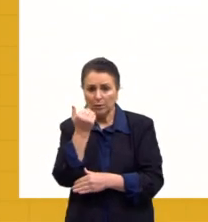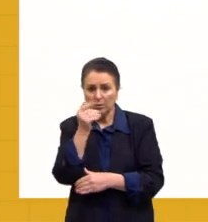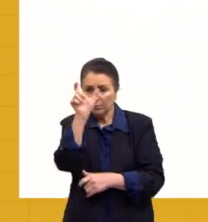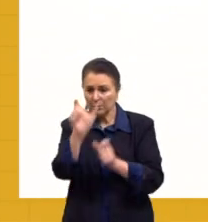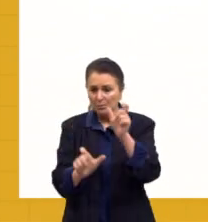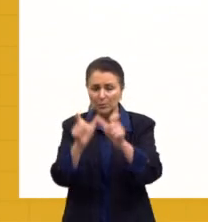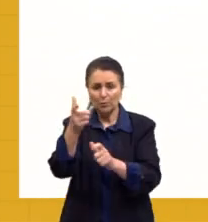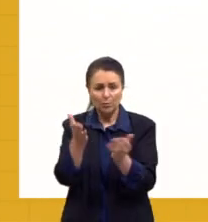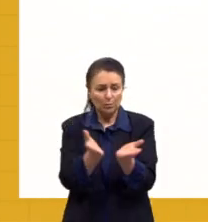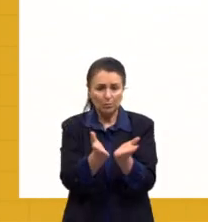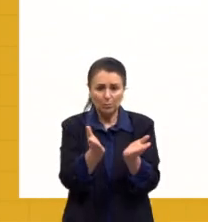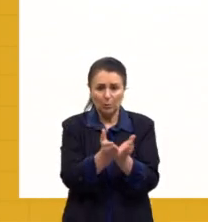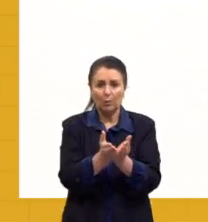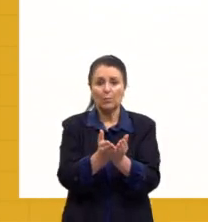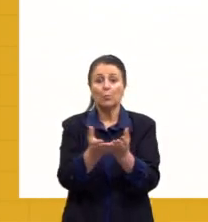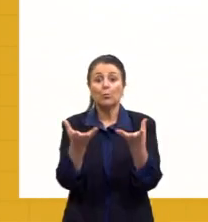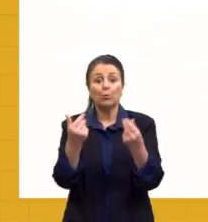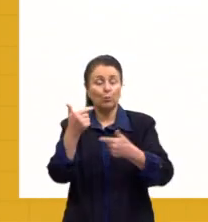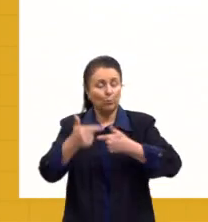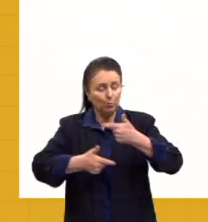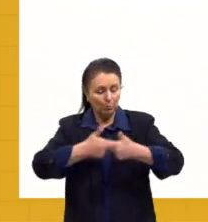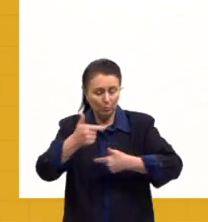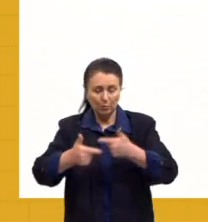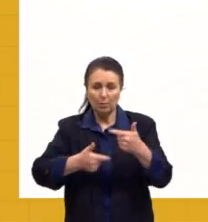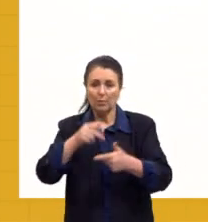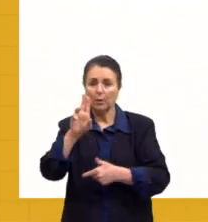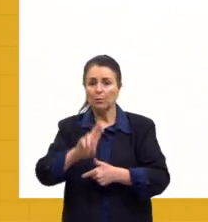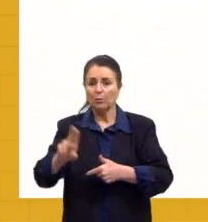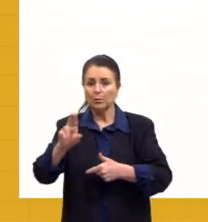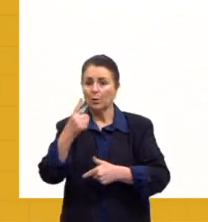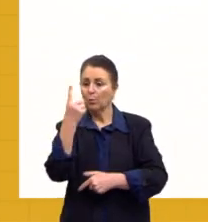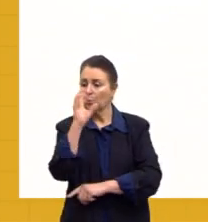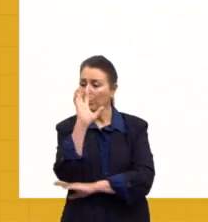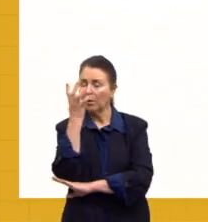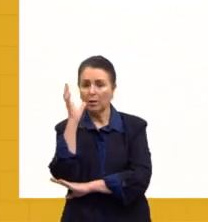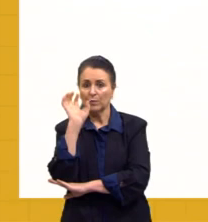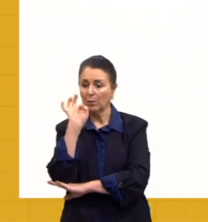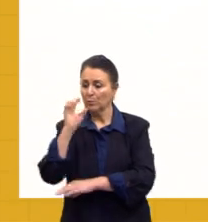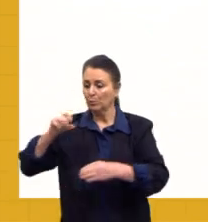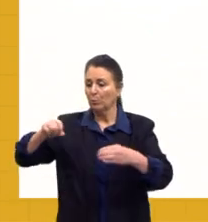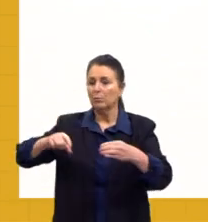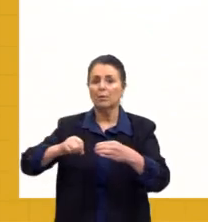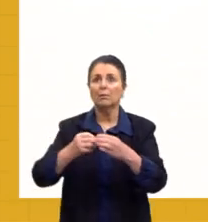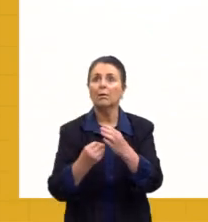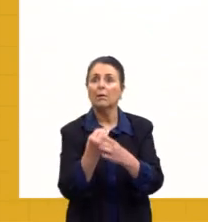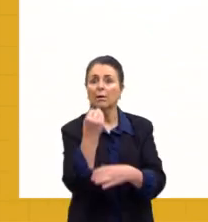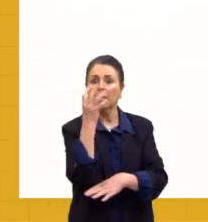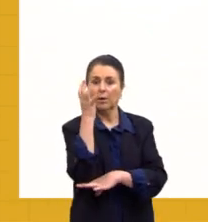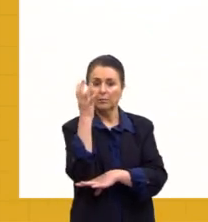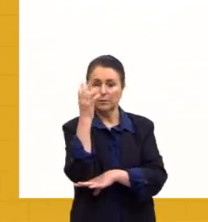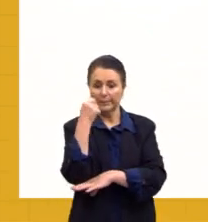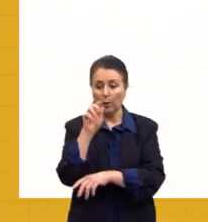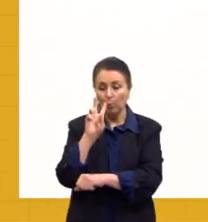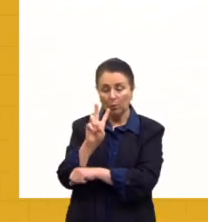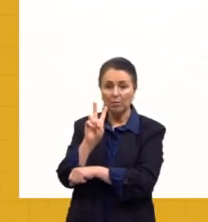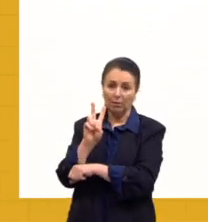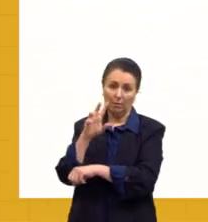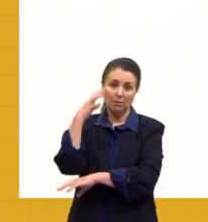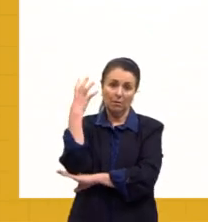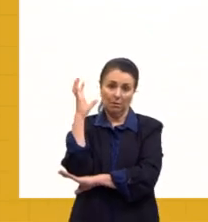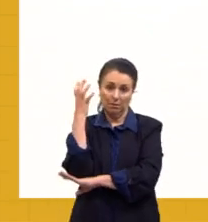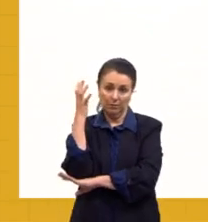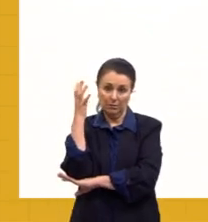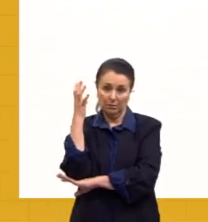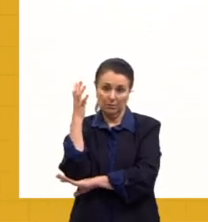pobres traz muita mão de obra né porque tu precisa uma árvore não é só tu plantar essa árvore podia ser cuidado ela não pode